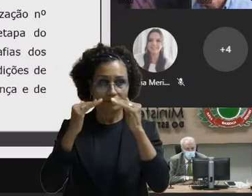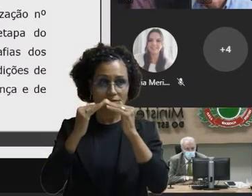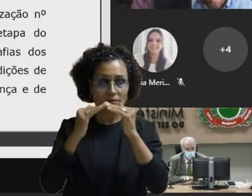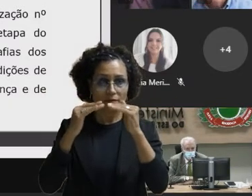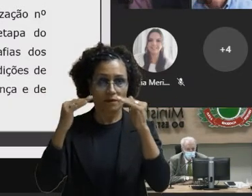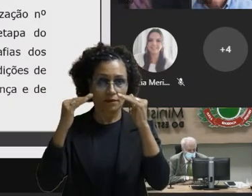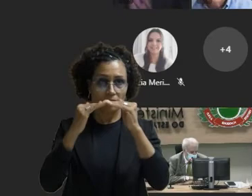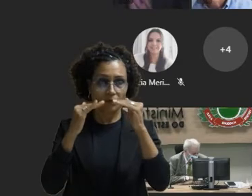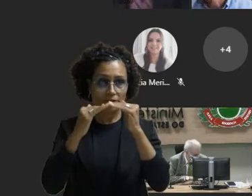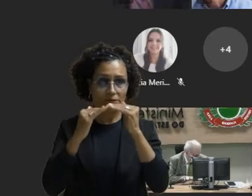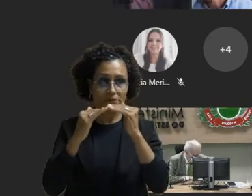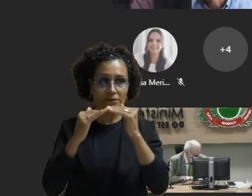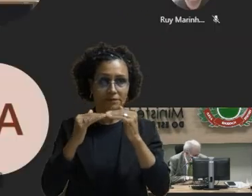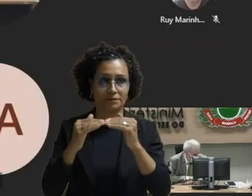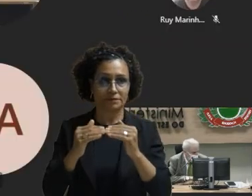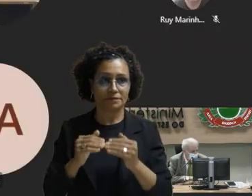acordo.